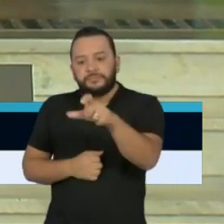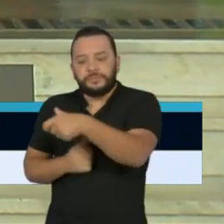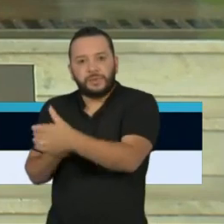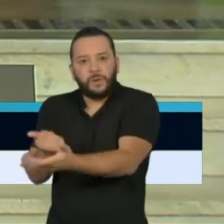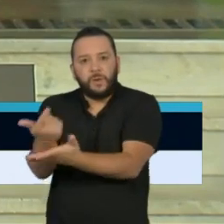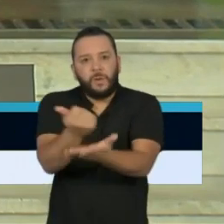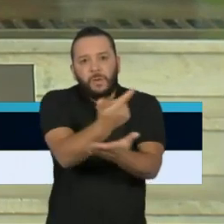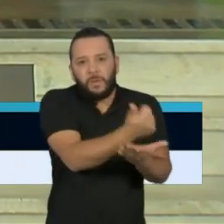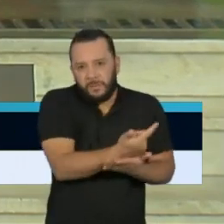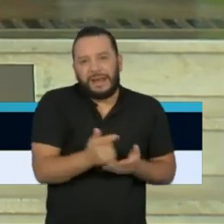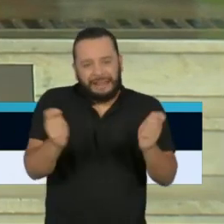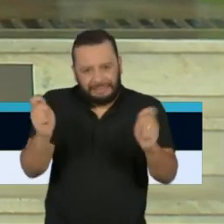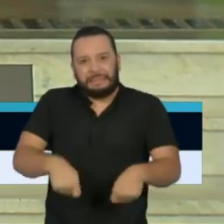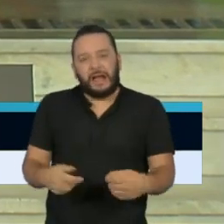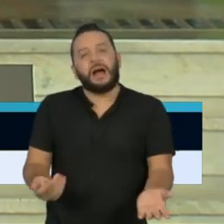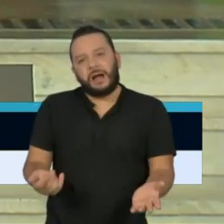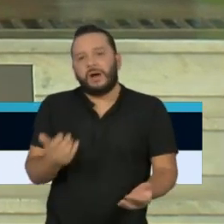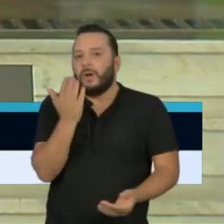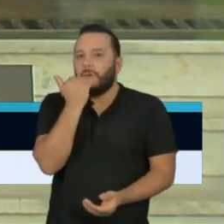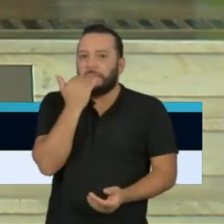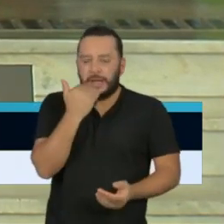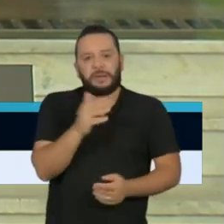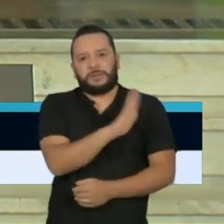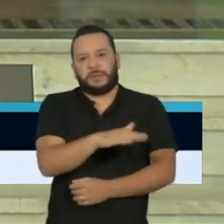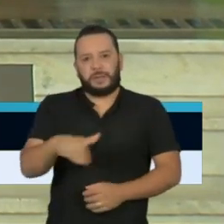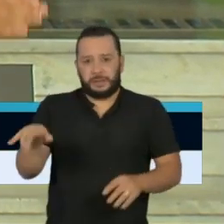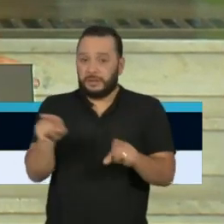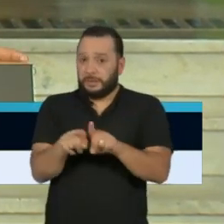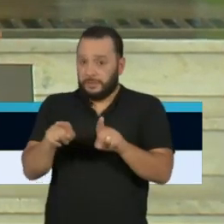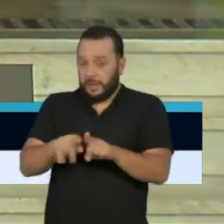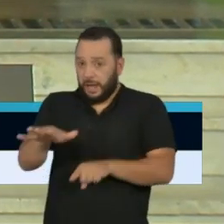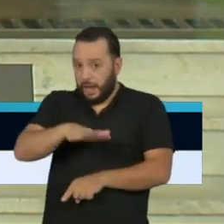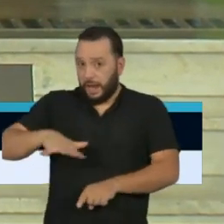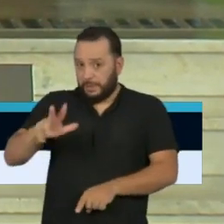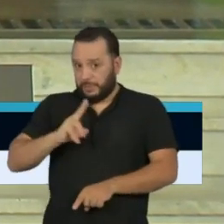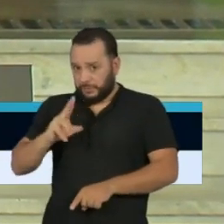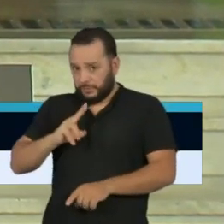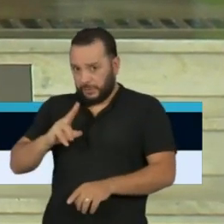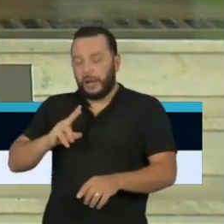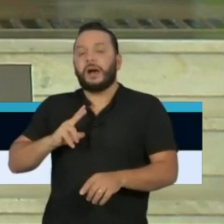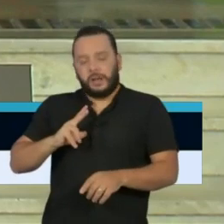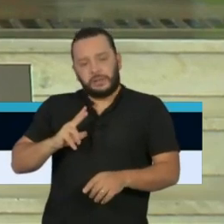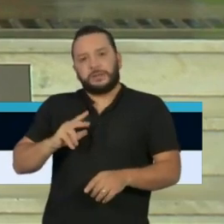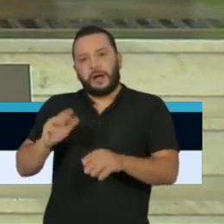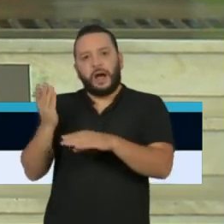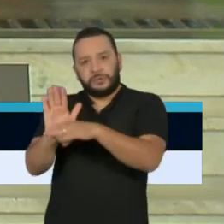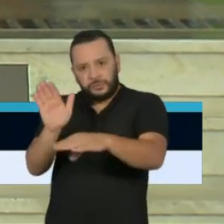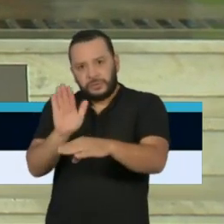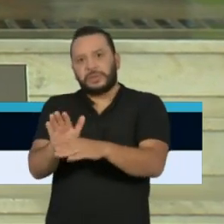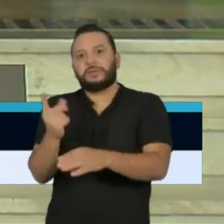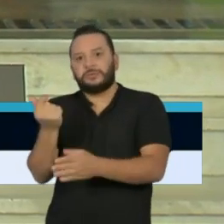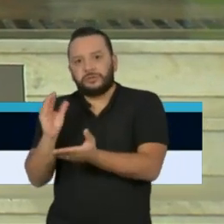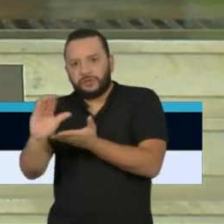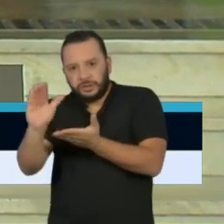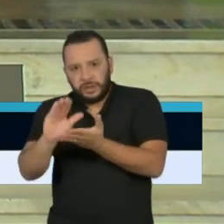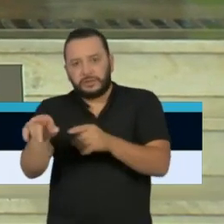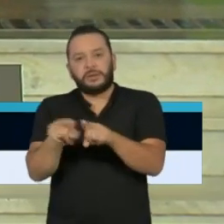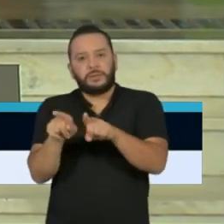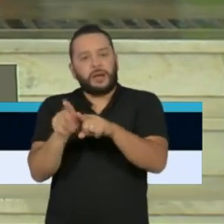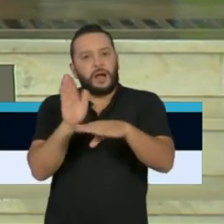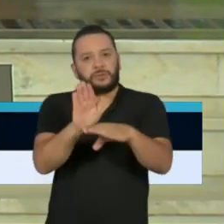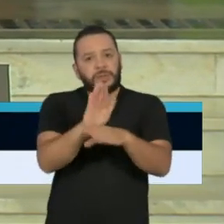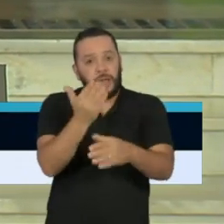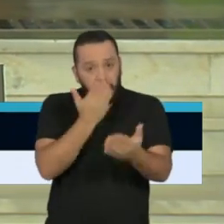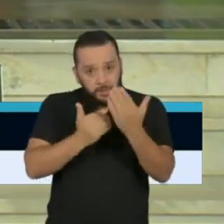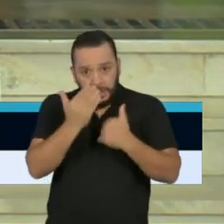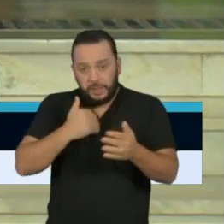forma inédita, complementando as nossas políticas públicas, tanto de alimentos quanto de recurso financeiro, porque a gente está